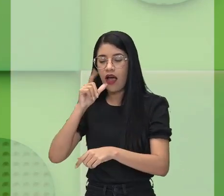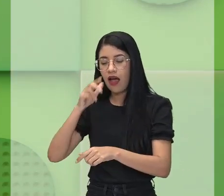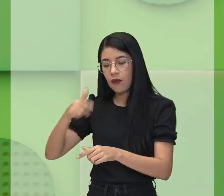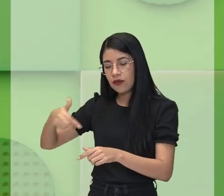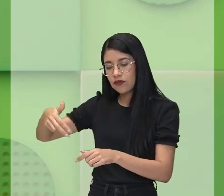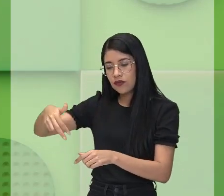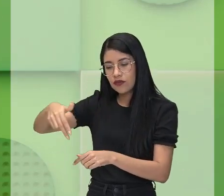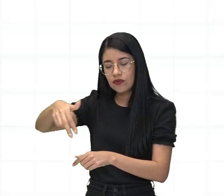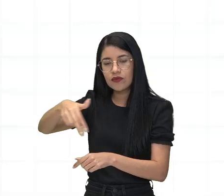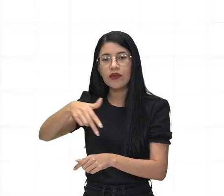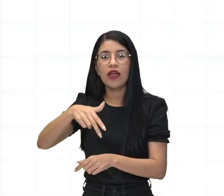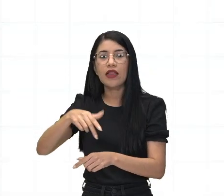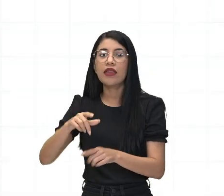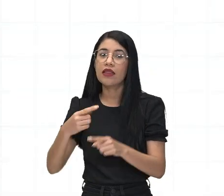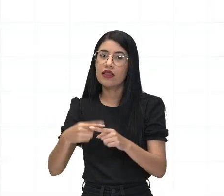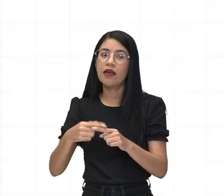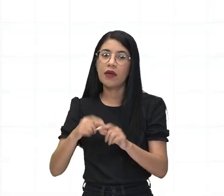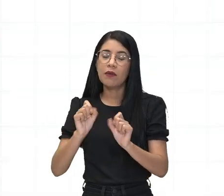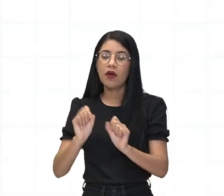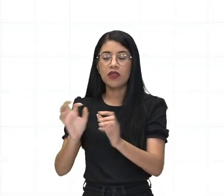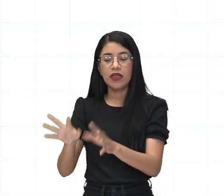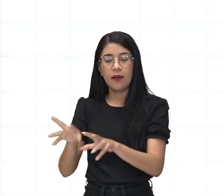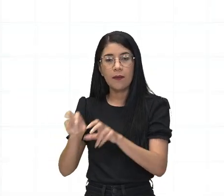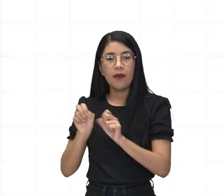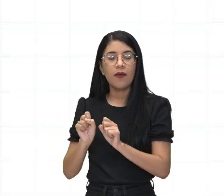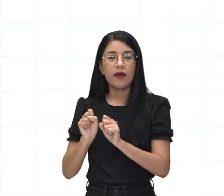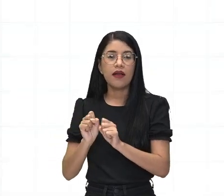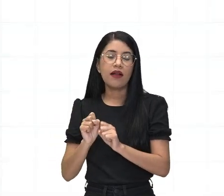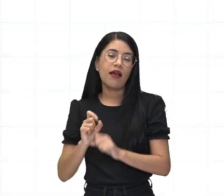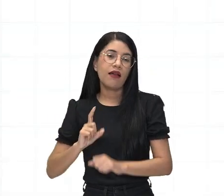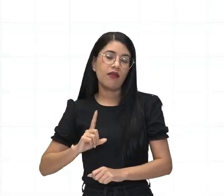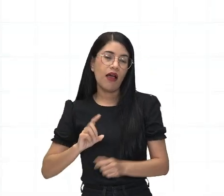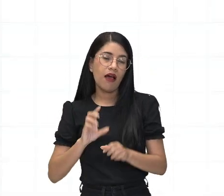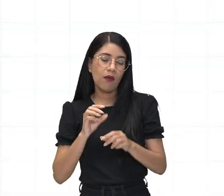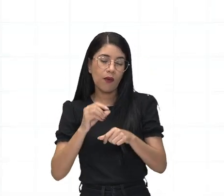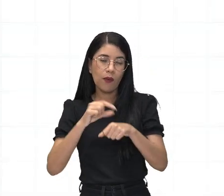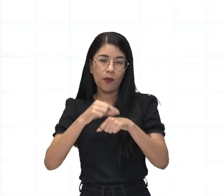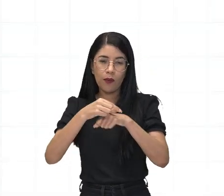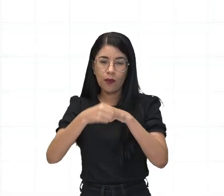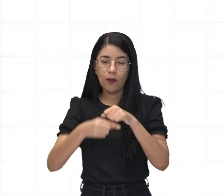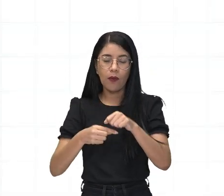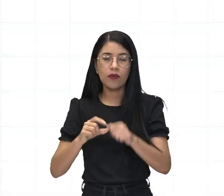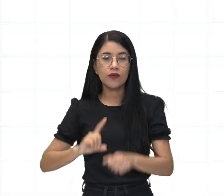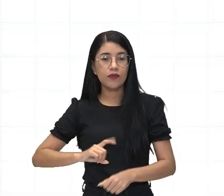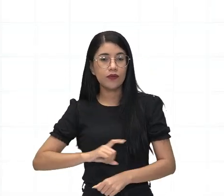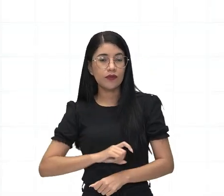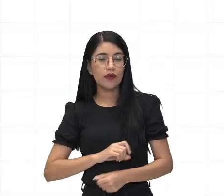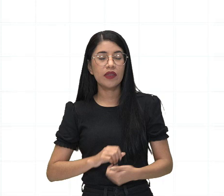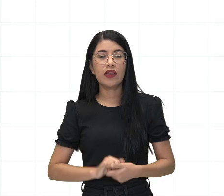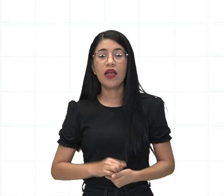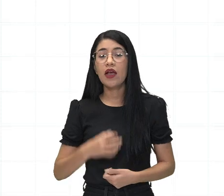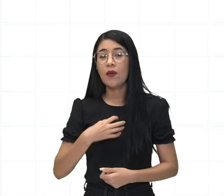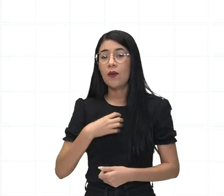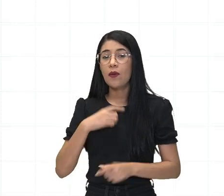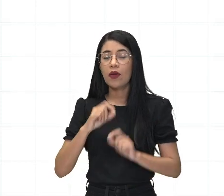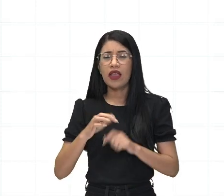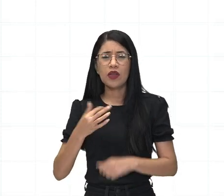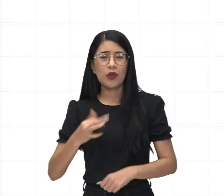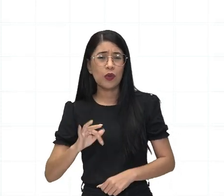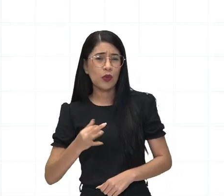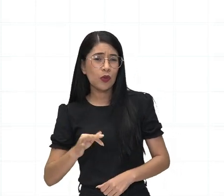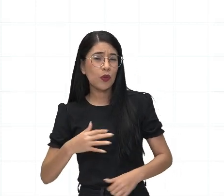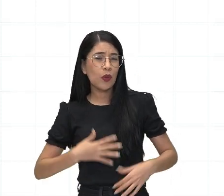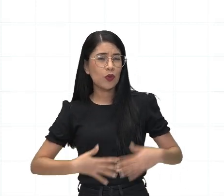pode ter contato com esses ovos do verme. Os sinais e sintomas são dor abdominal,